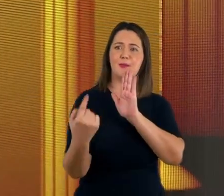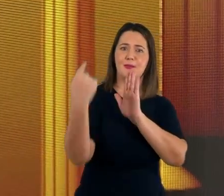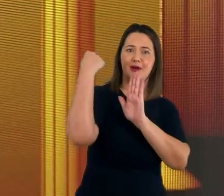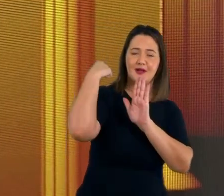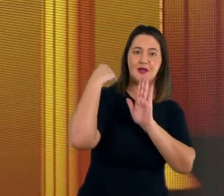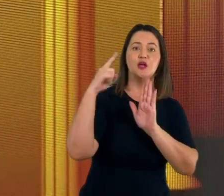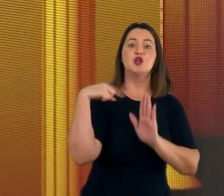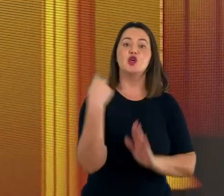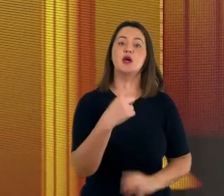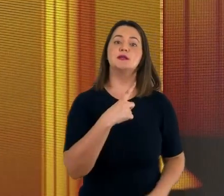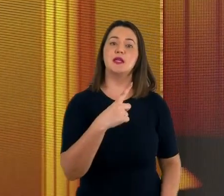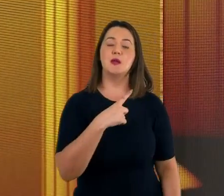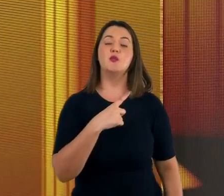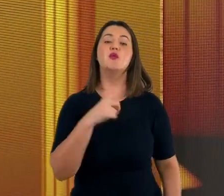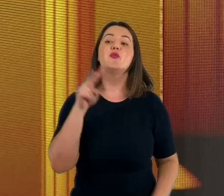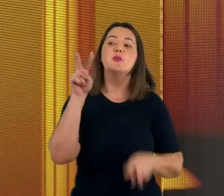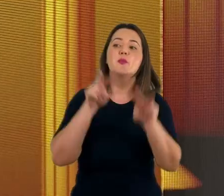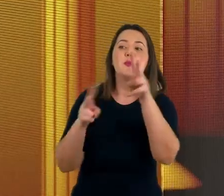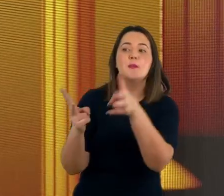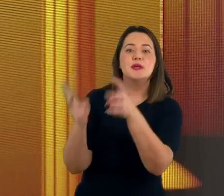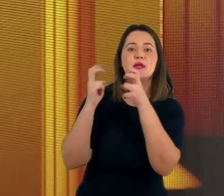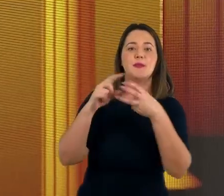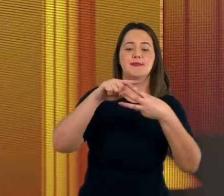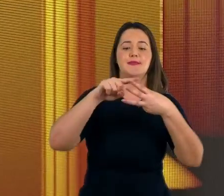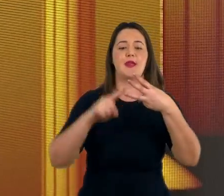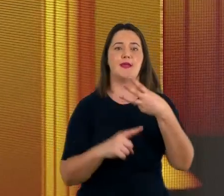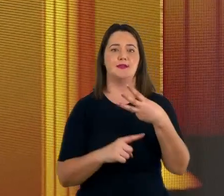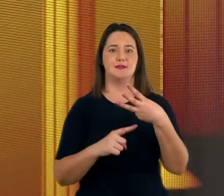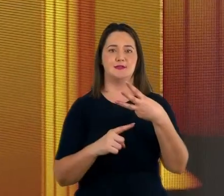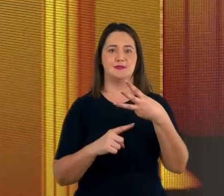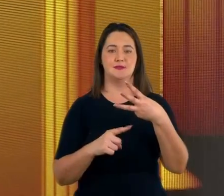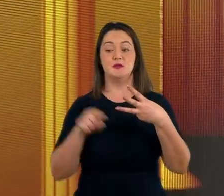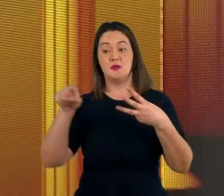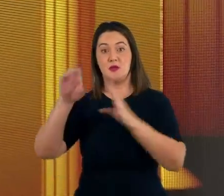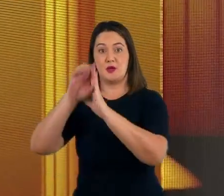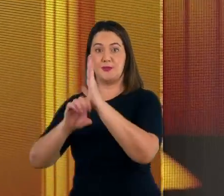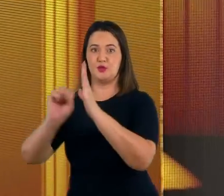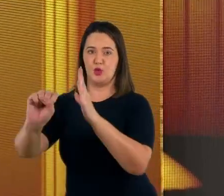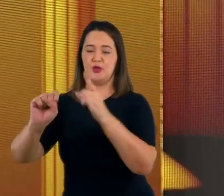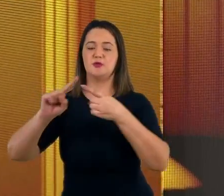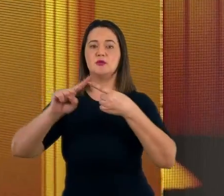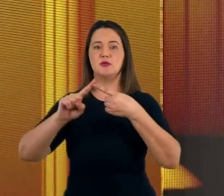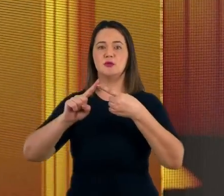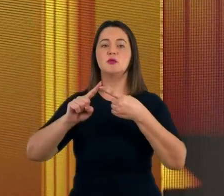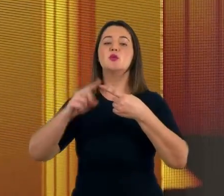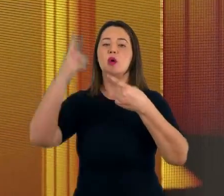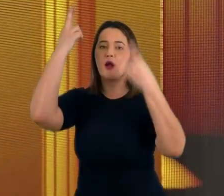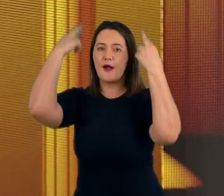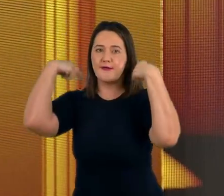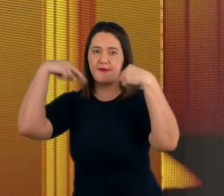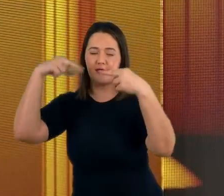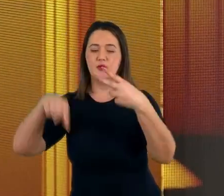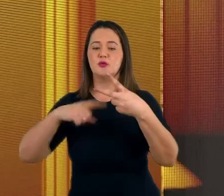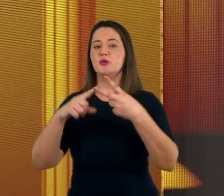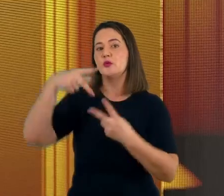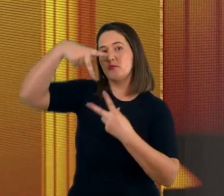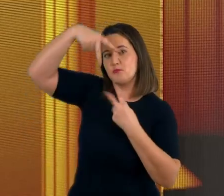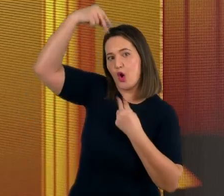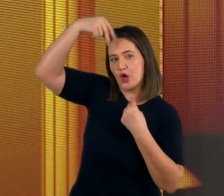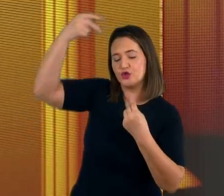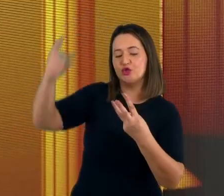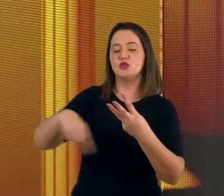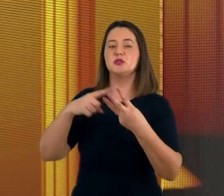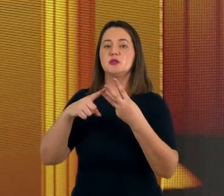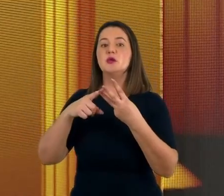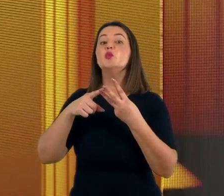nós temos uma visão sobre 3 entidades. Aqui em Daniel capítulo 8, essas entidades seriam o carneiro, o